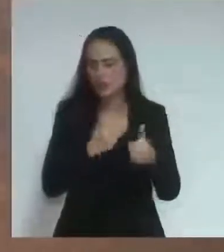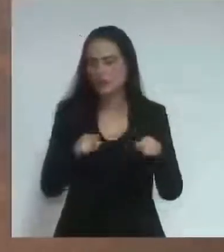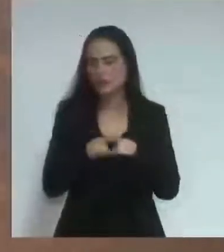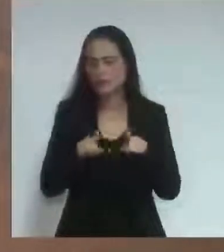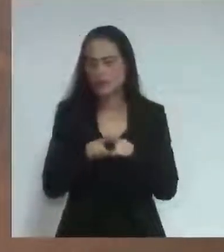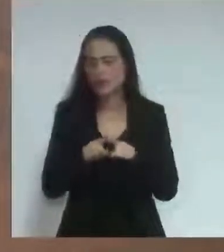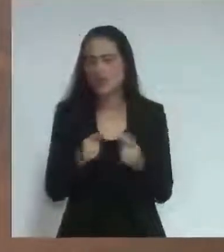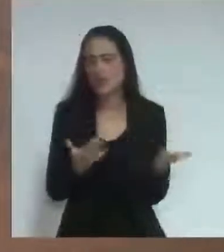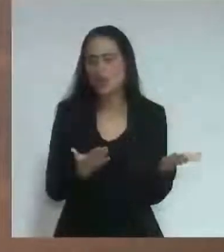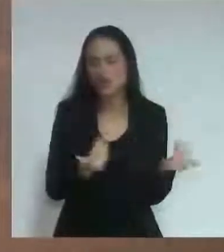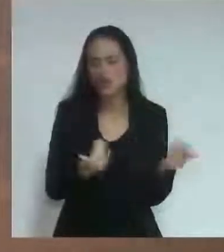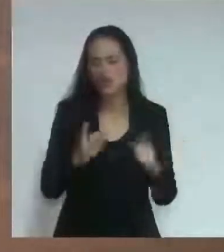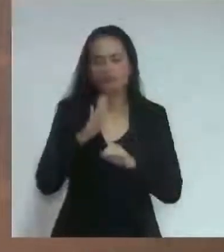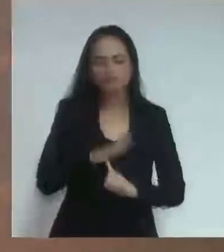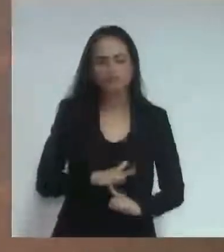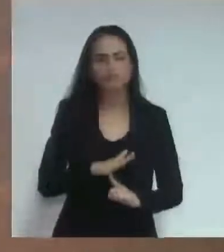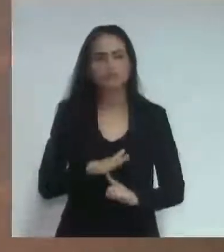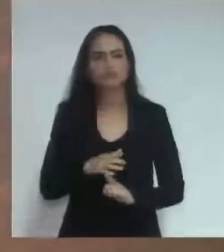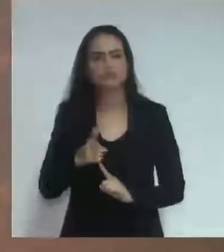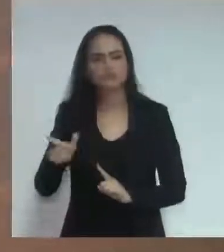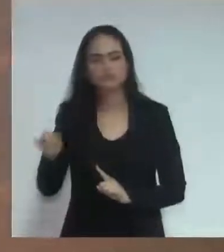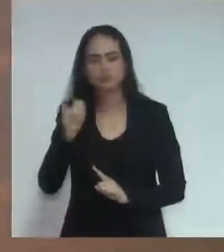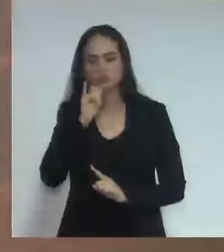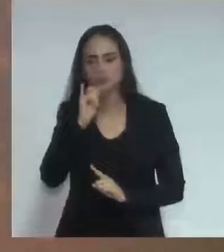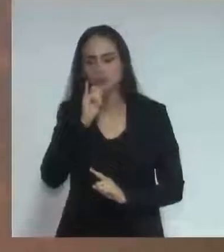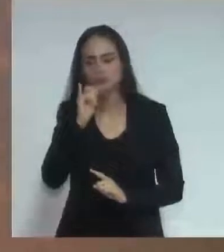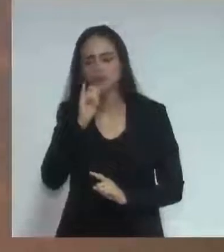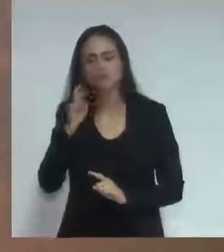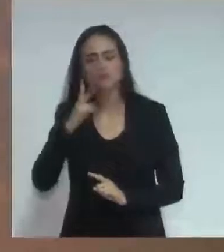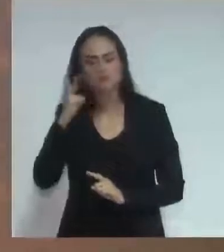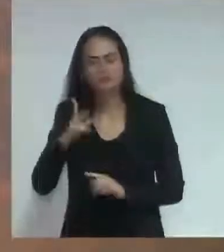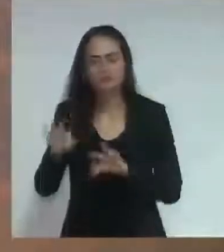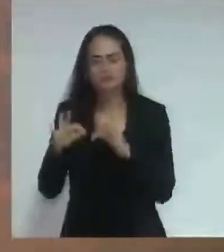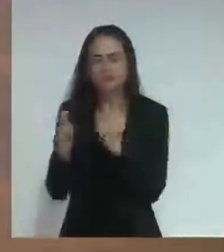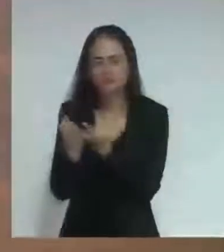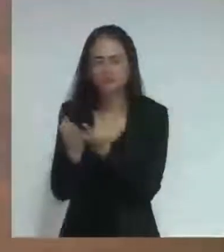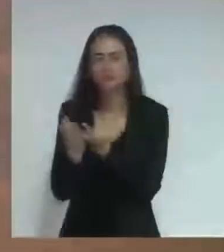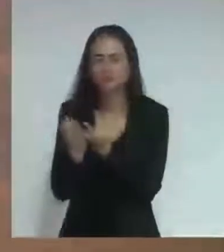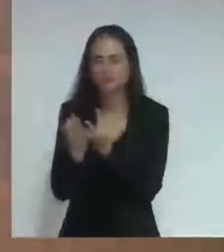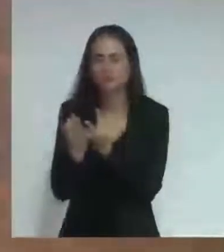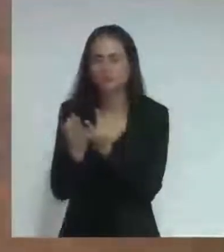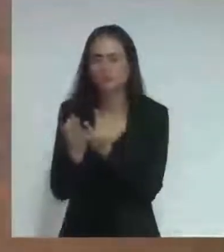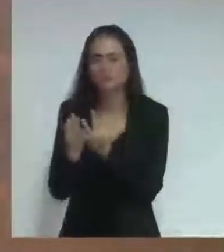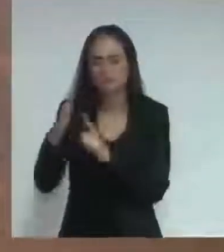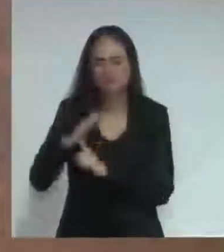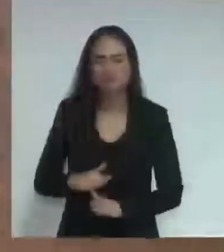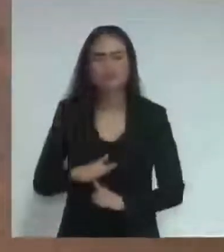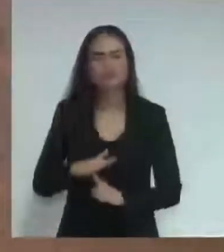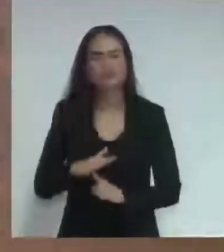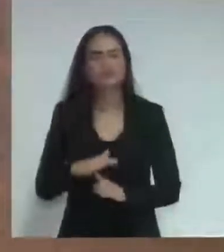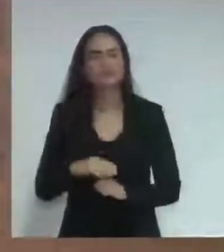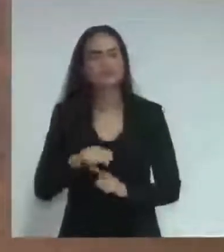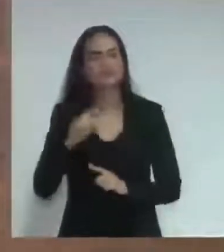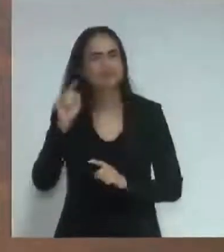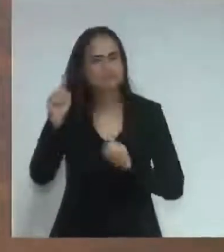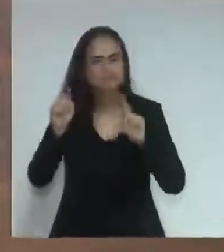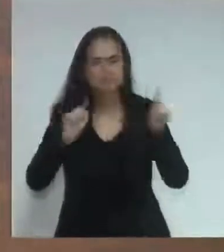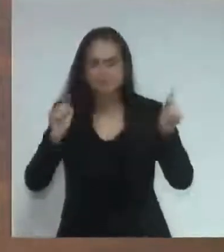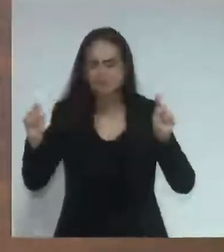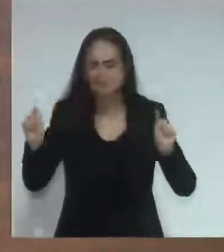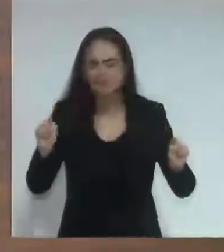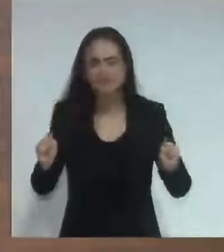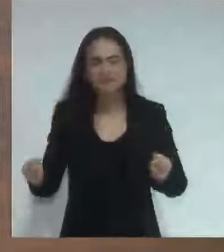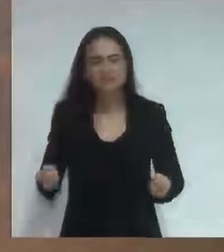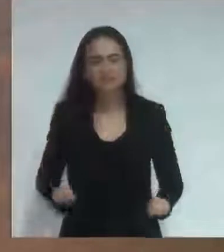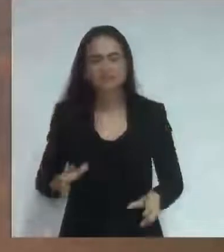houve denúncia. Rosângela postou uma denúncia de uma situação que a família dela viveu. Campinas, Sumaré, Rio Grande do Sul,